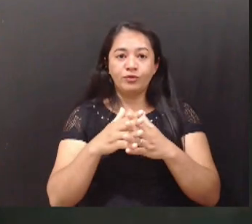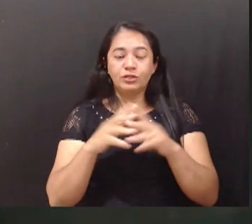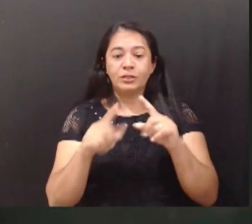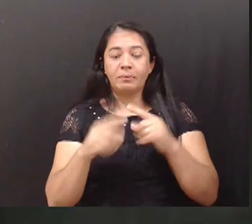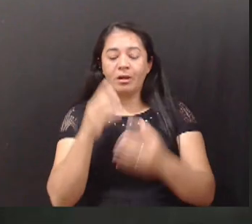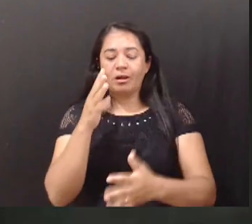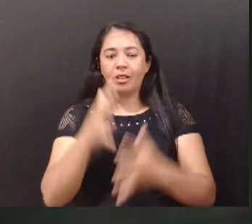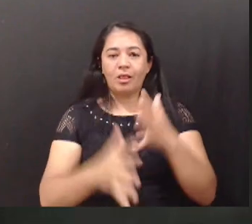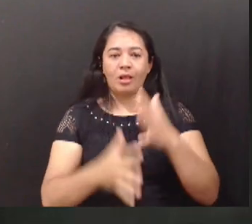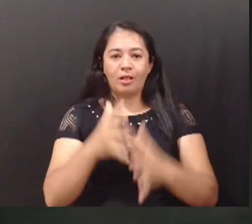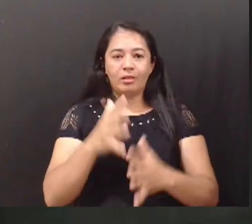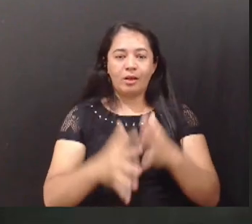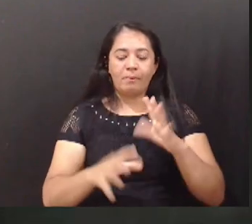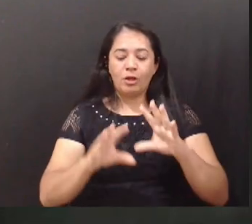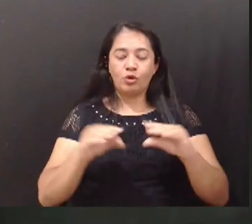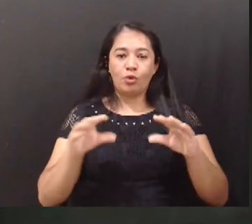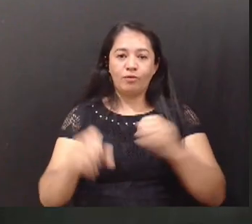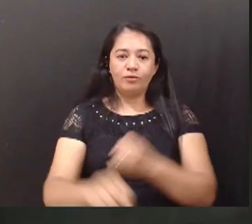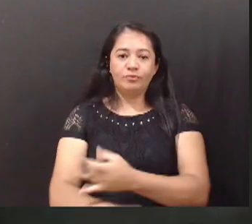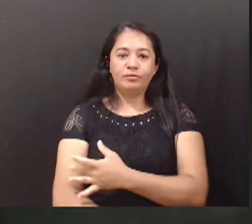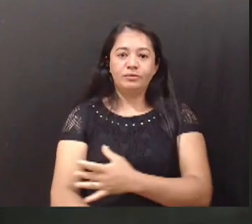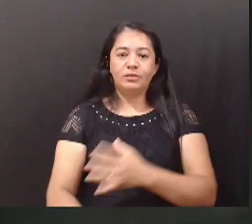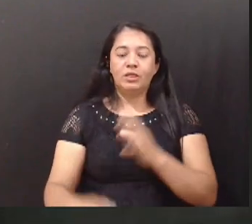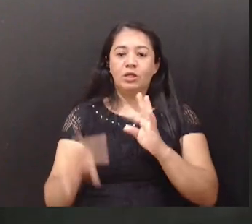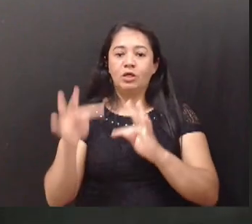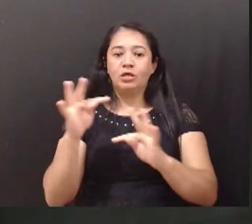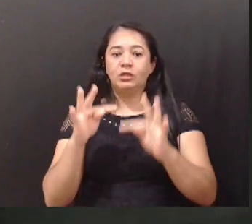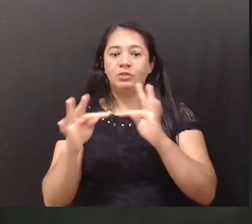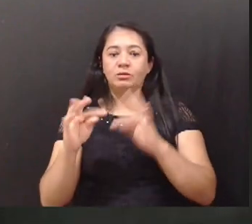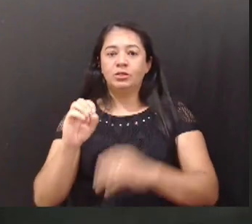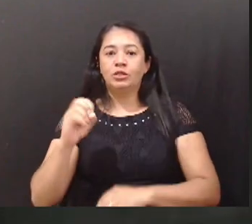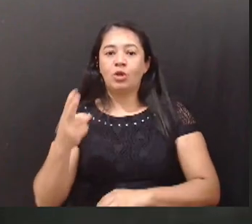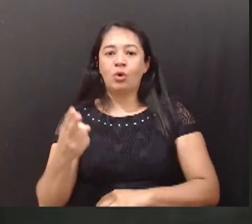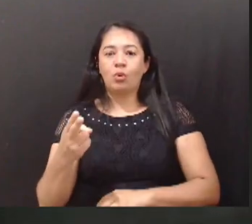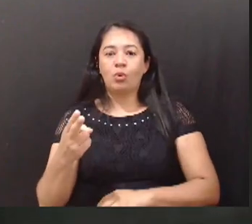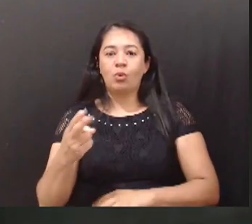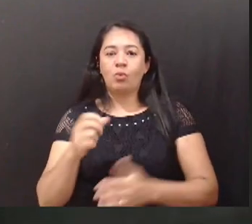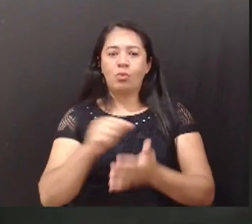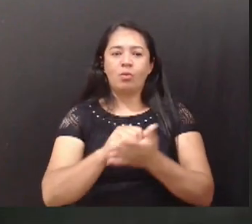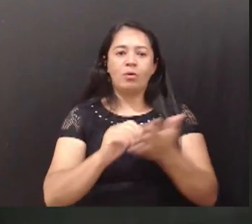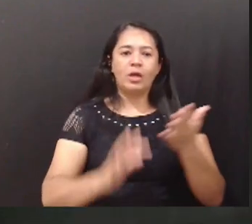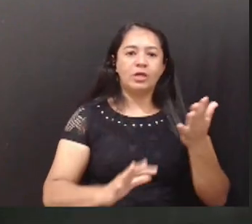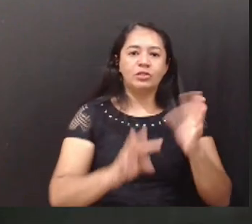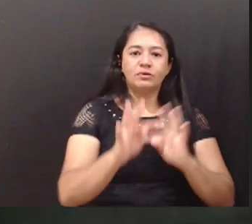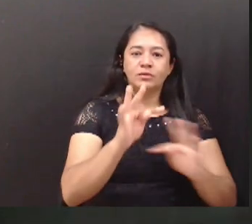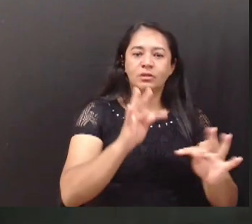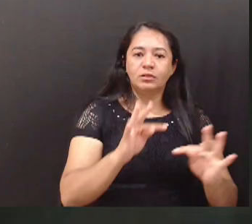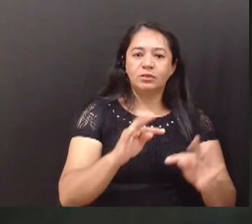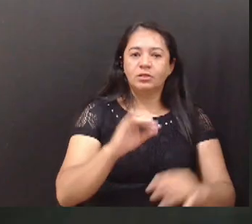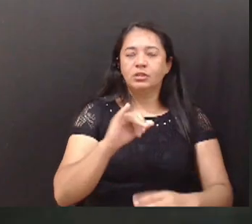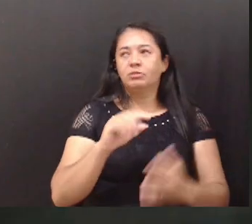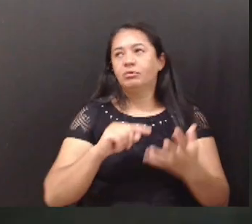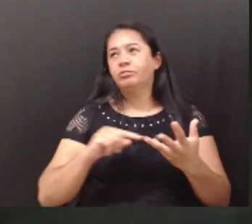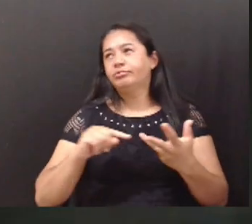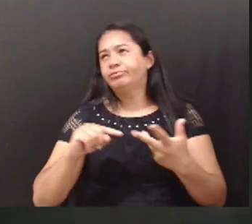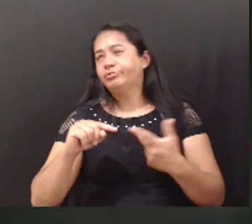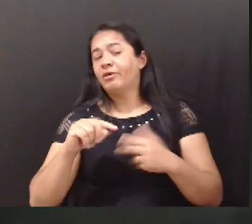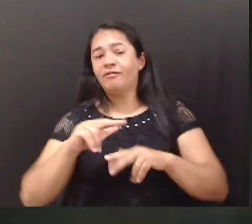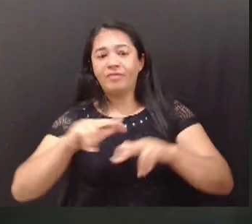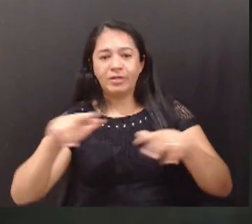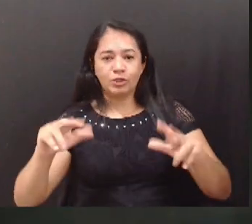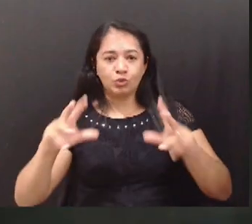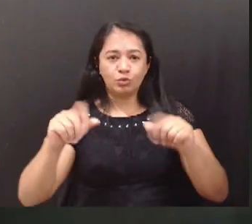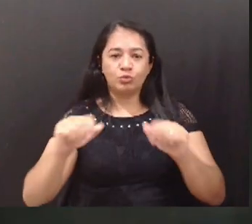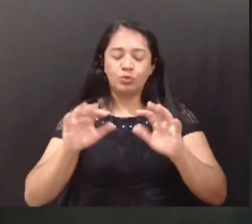bem-estar emocional. Terapia ou atividades terapêuticas. Yoga, meditação, dança, artes, tudo isso ajuda,